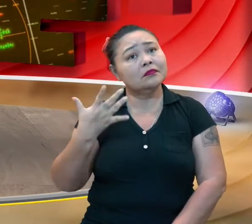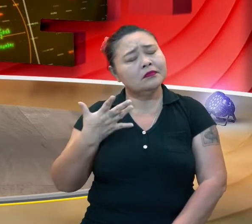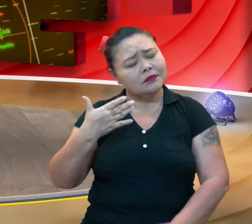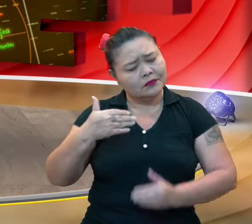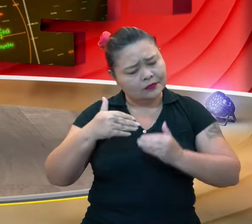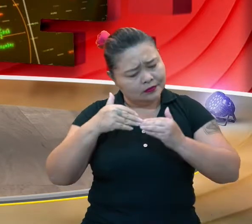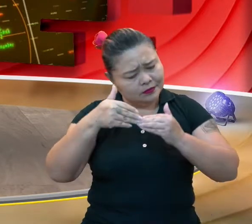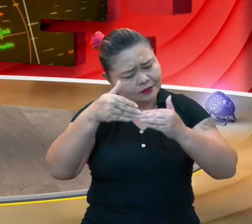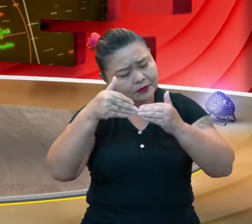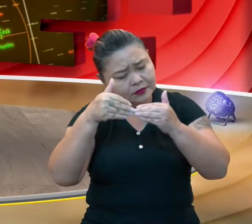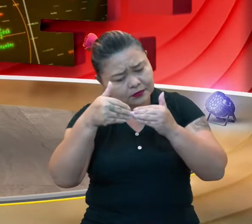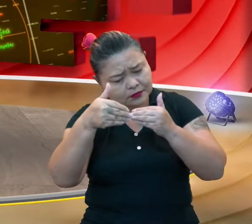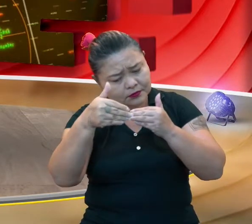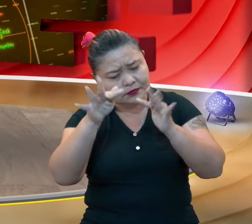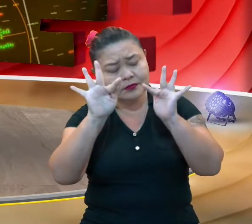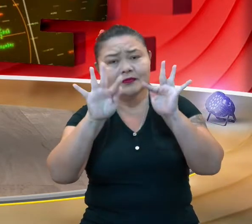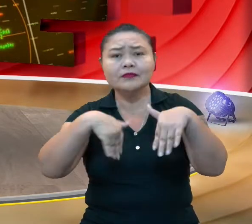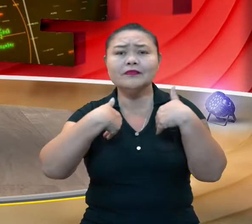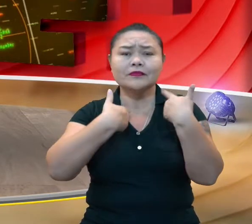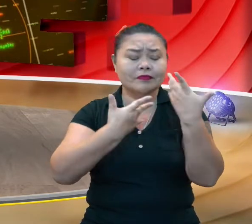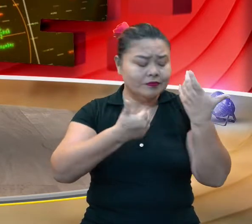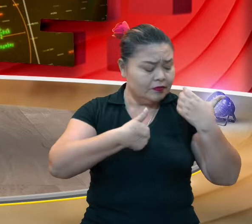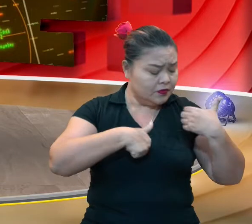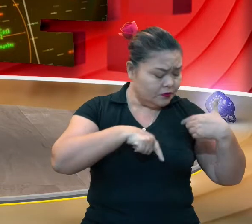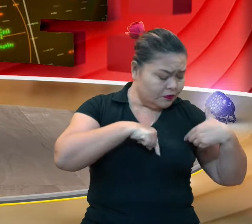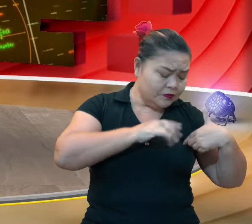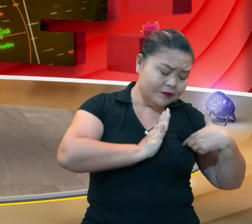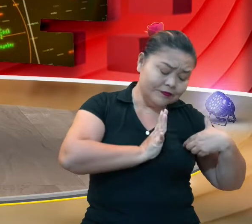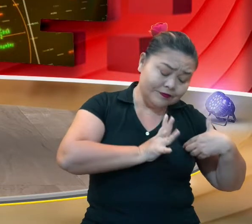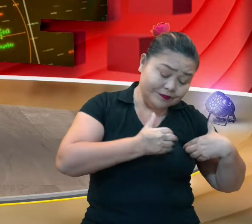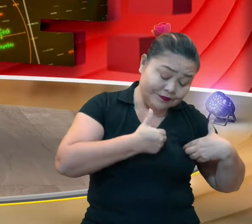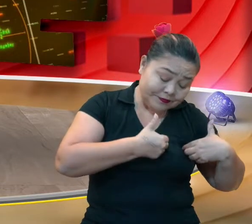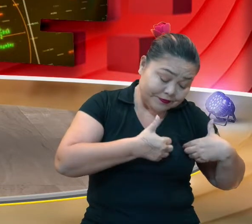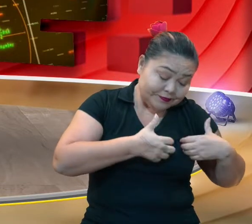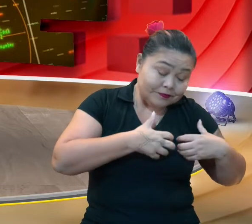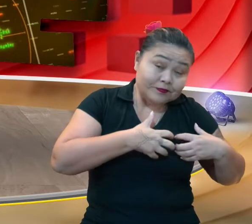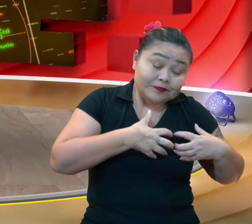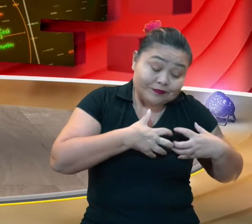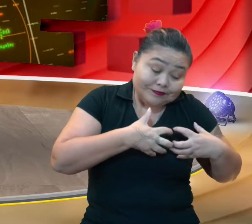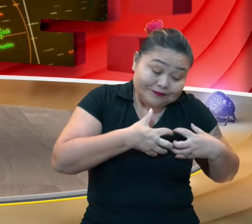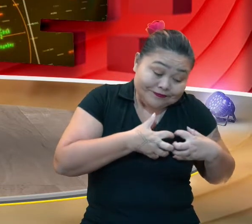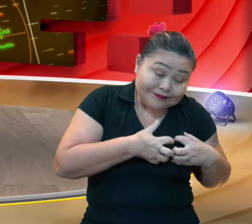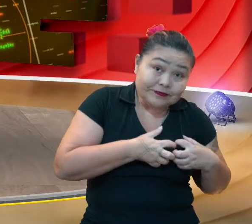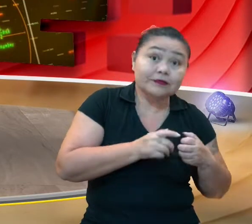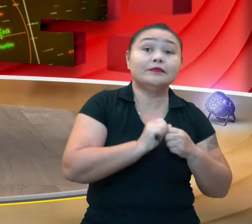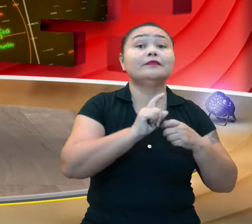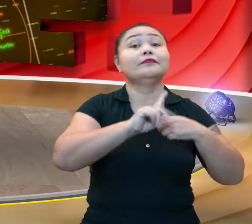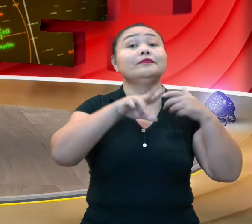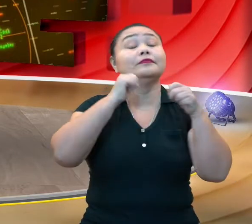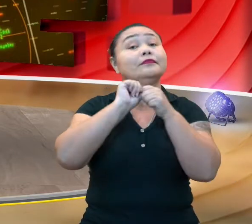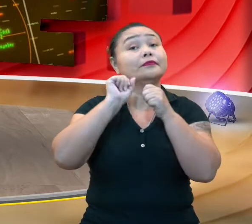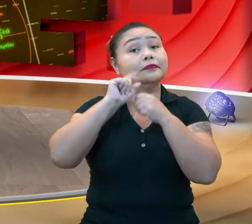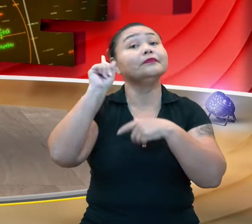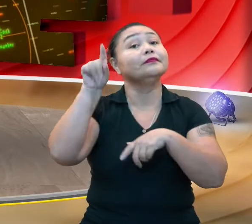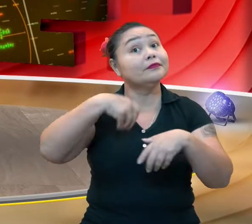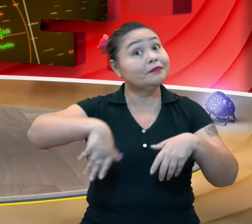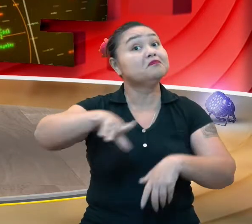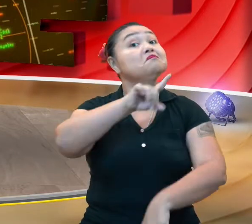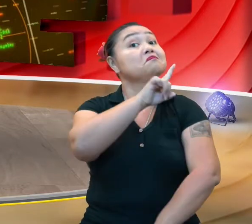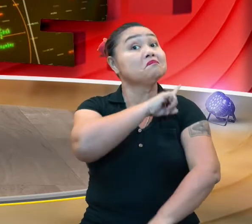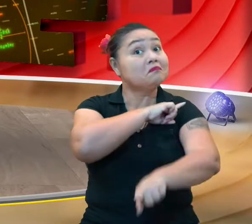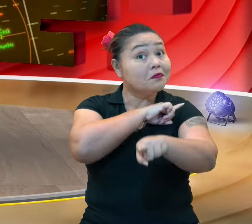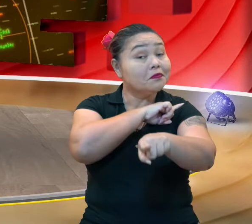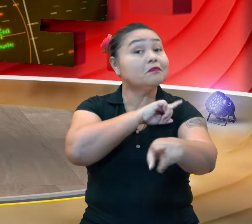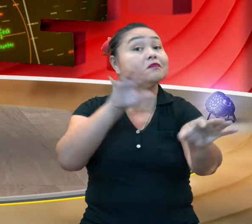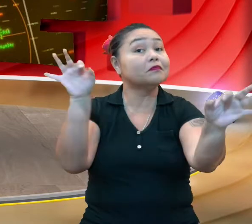reta final, o coração começa a ficar apertado, porque galera do primeiro, a gente tá para concluir a matemática,